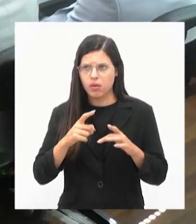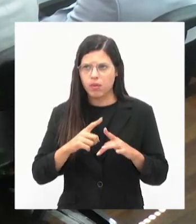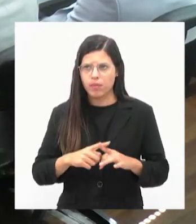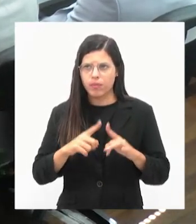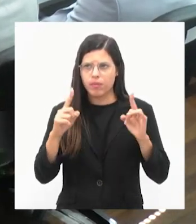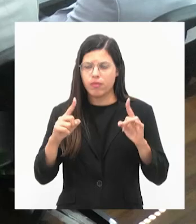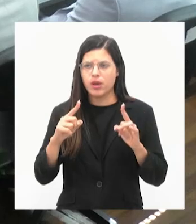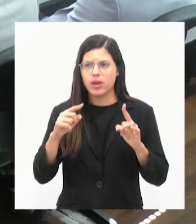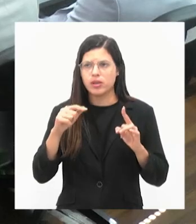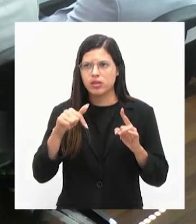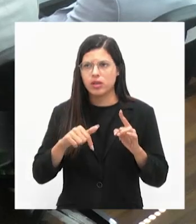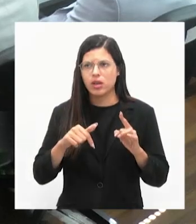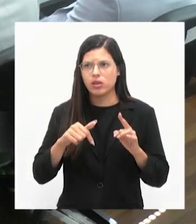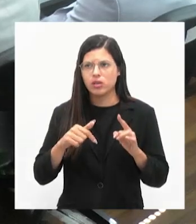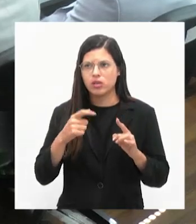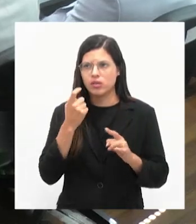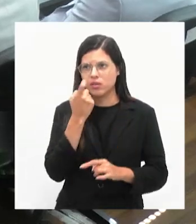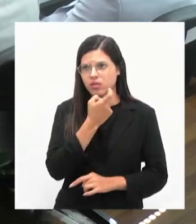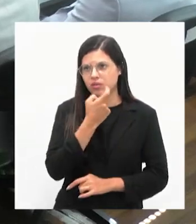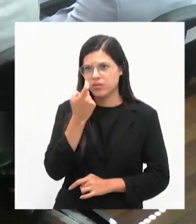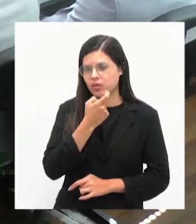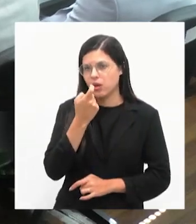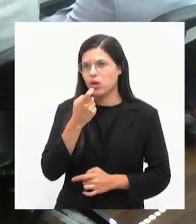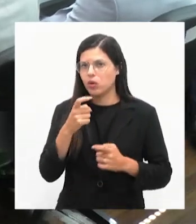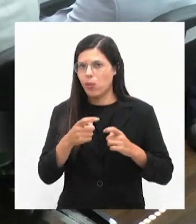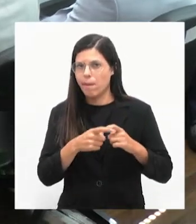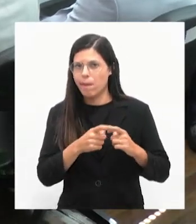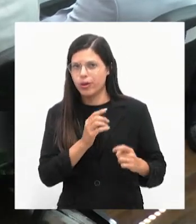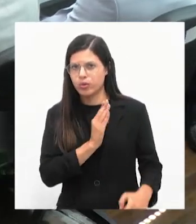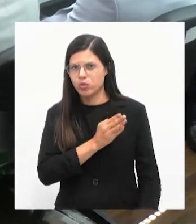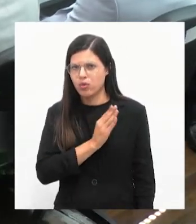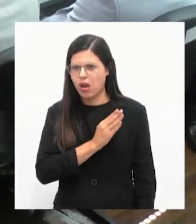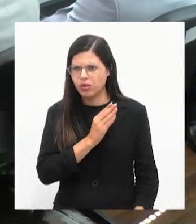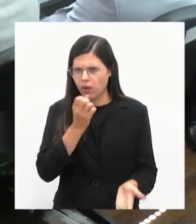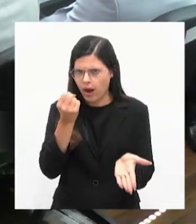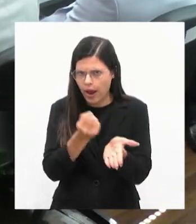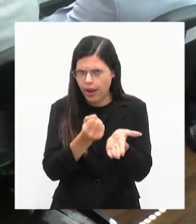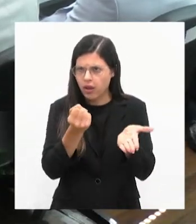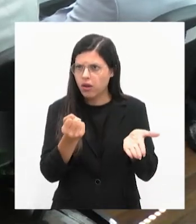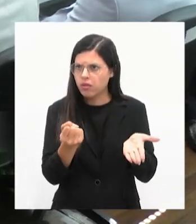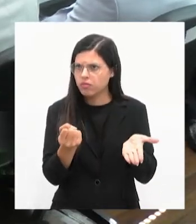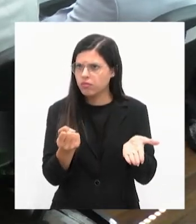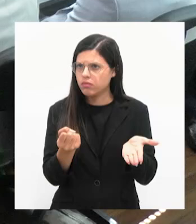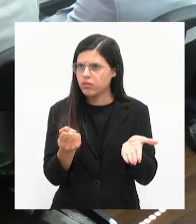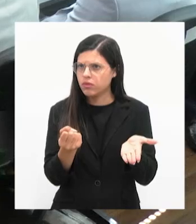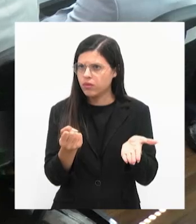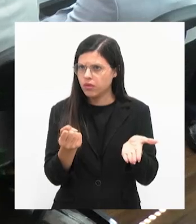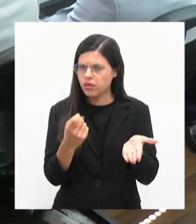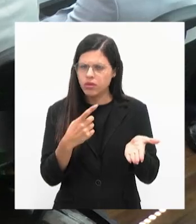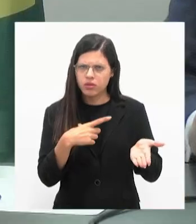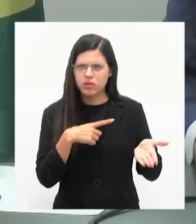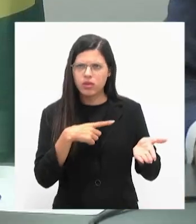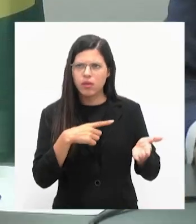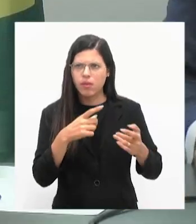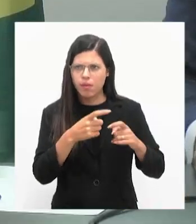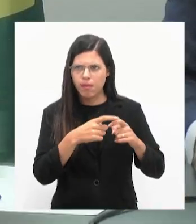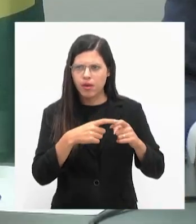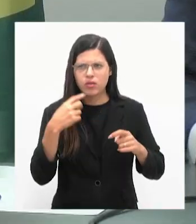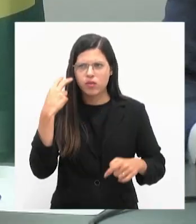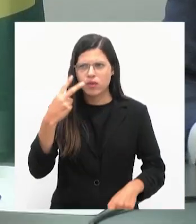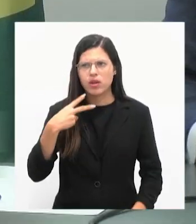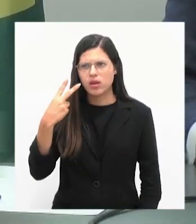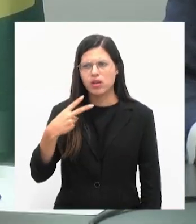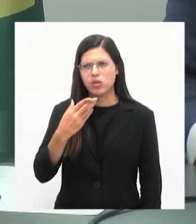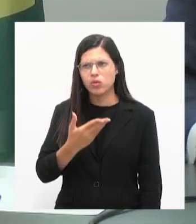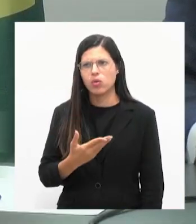que carimba aqui. E aí, vamos ver. É verdade. Tá aqui, Aqui, doutor, temos um médico aqui, doutor, por favor. Vereador médico. Tá aqui, ó.